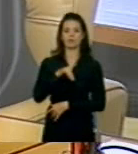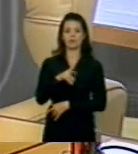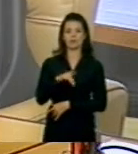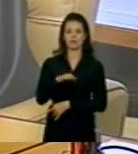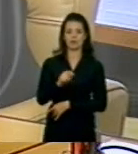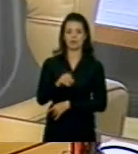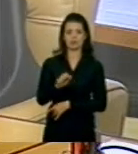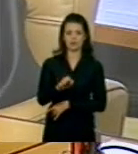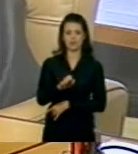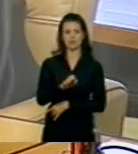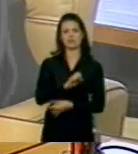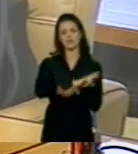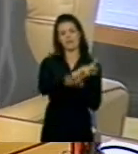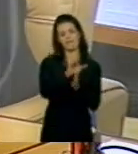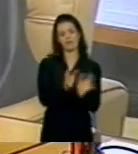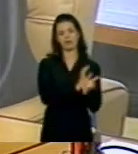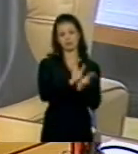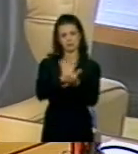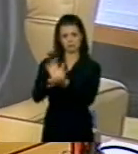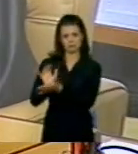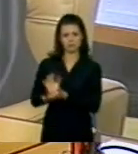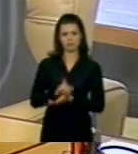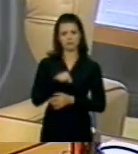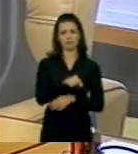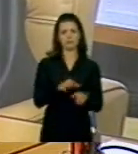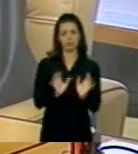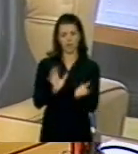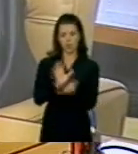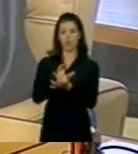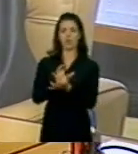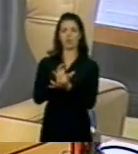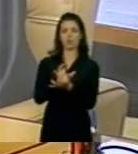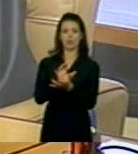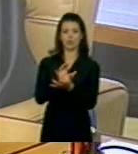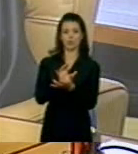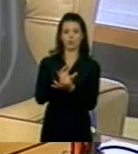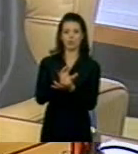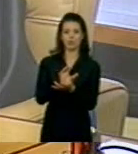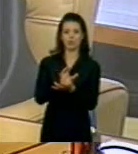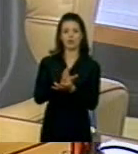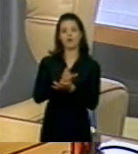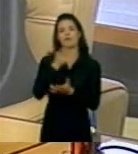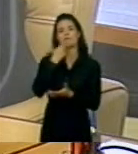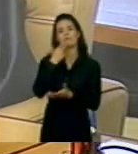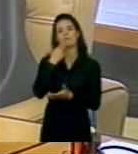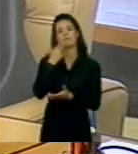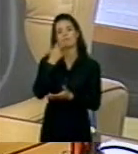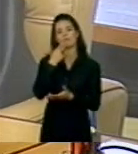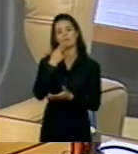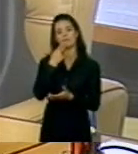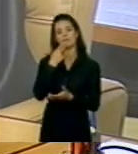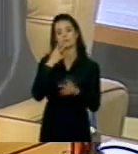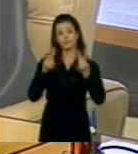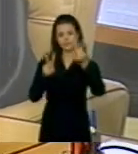diversas jurisdições, aquela comissão concluiu o seguinte nas páginas 184 e 185, cito